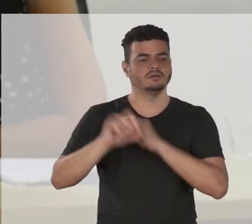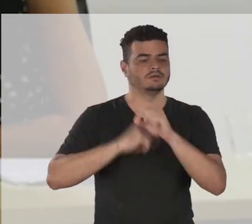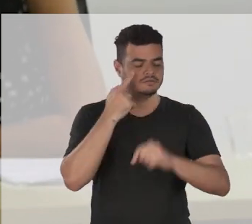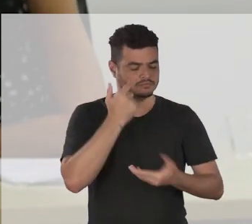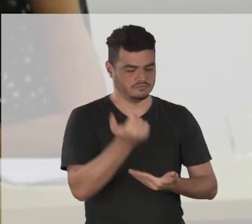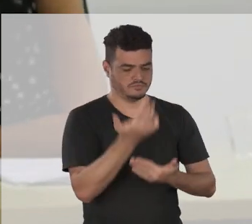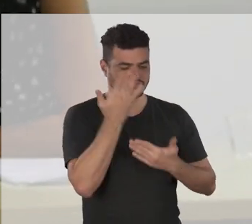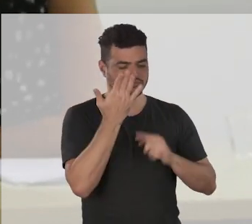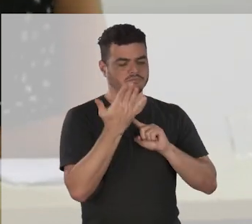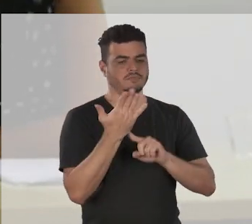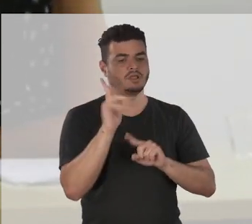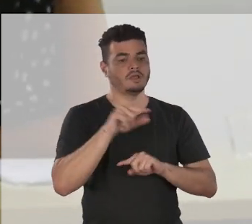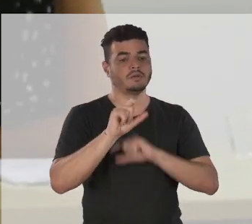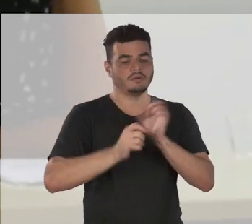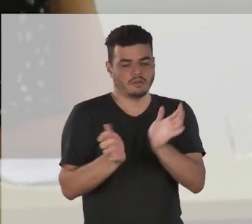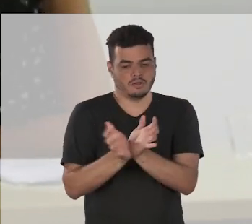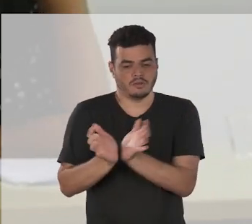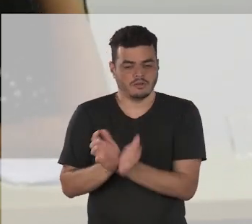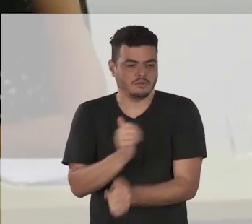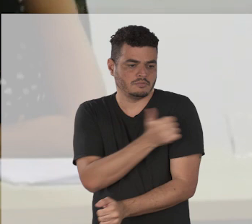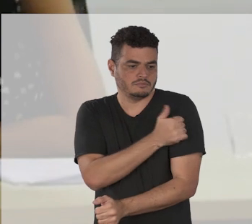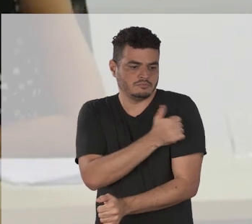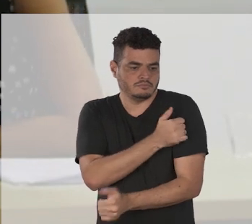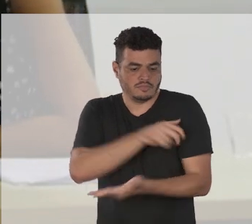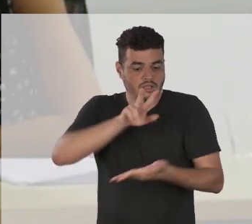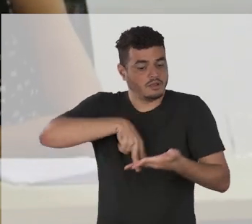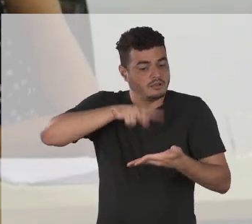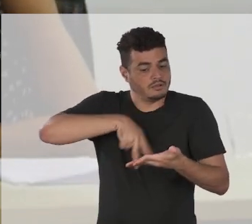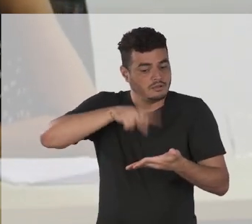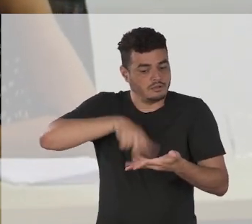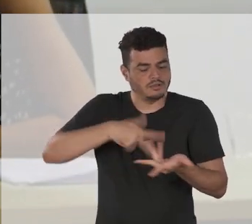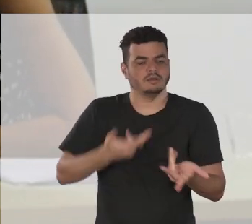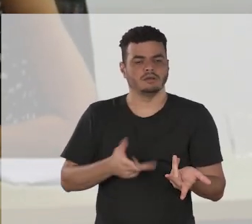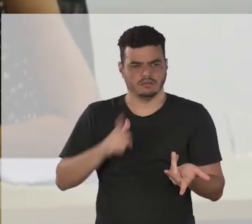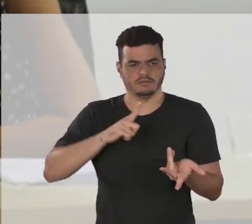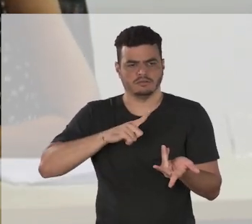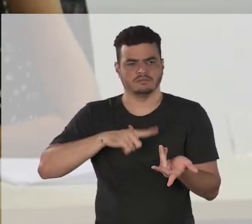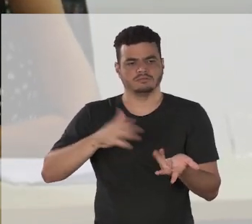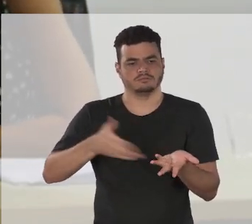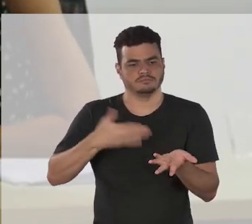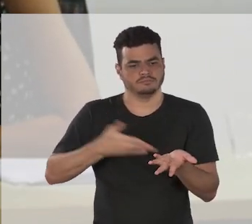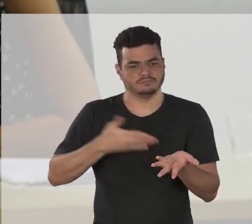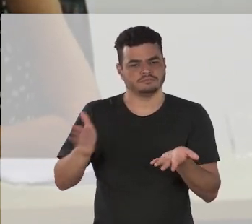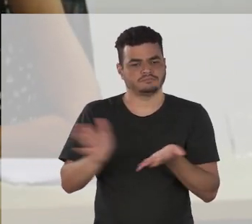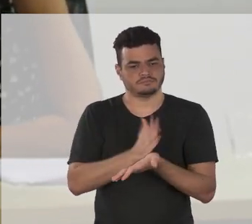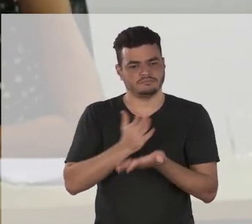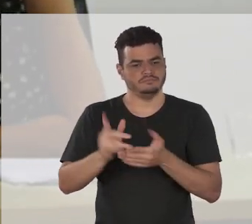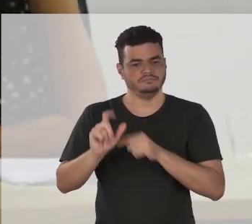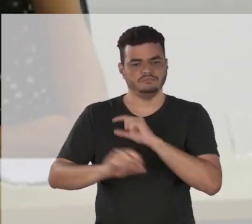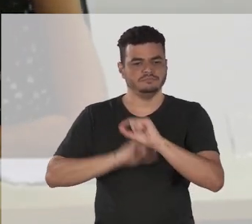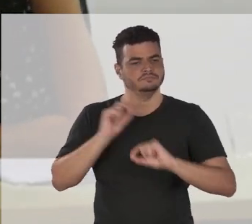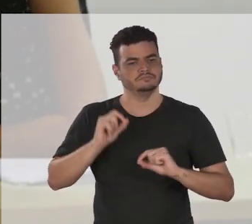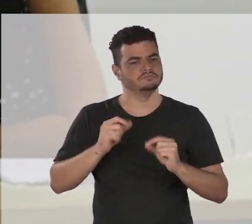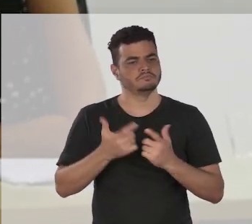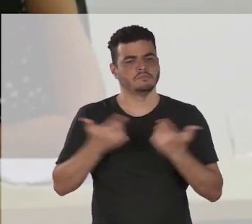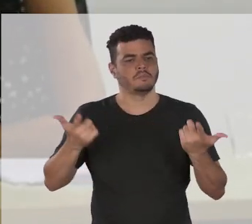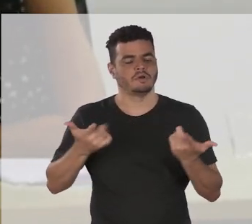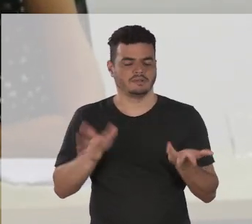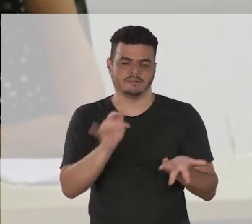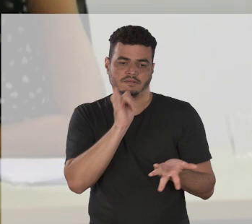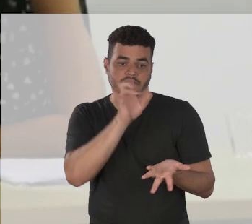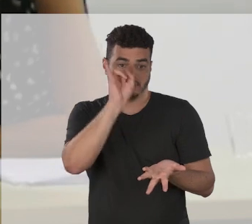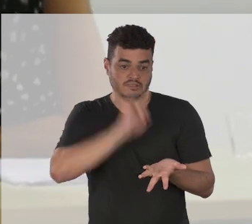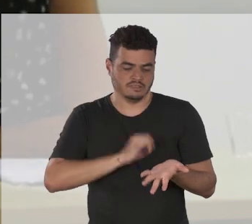livros. E ao vê-las um pouco mais dispersas, e quando um livro os atrai, o tema da